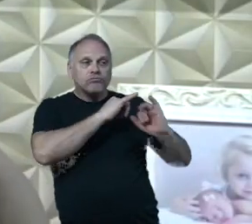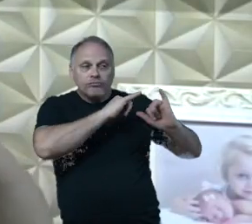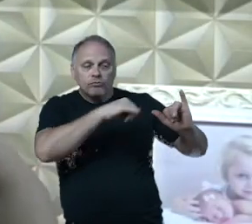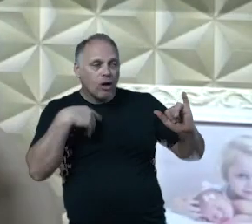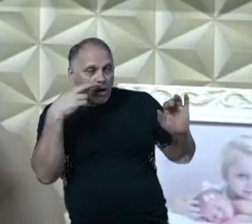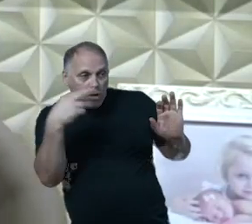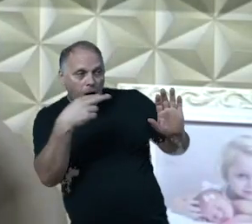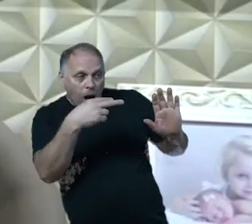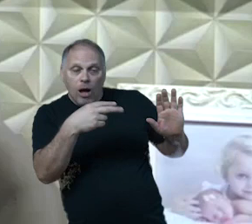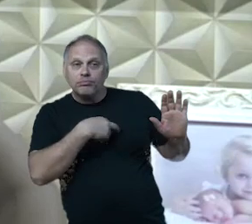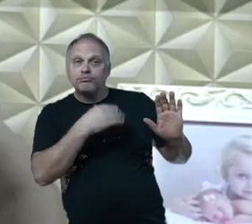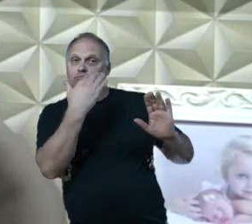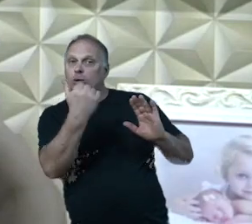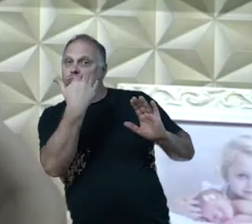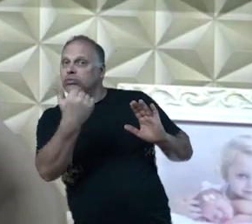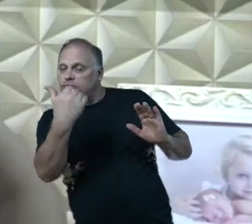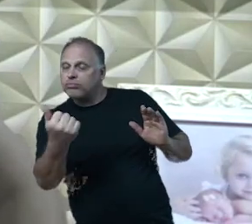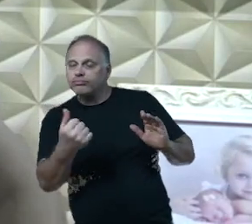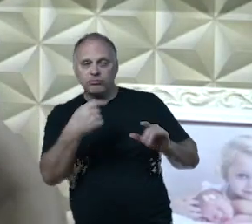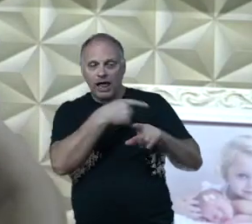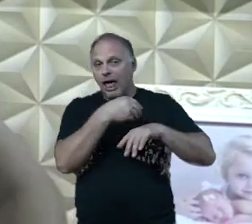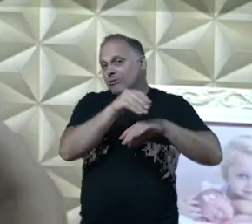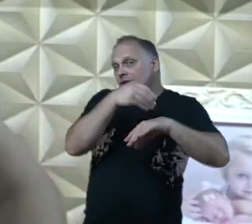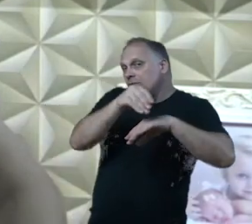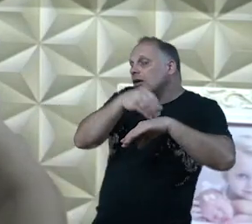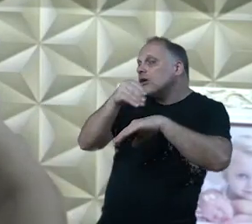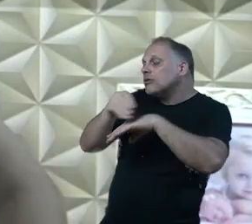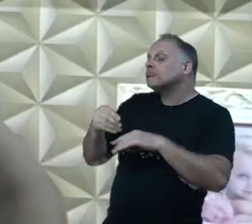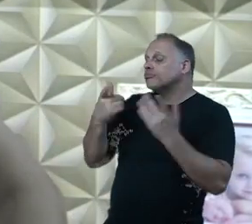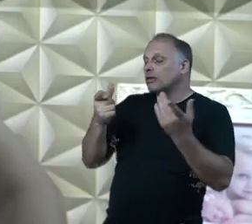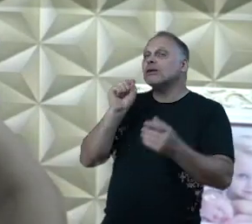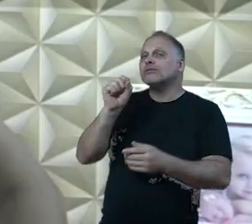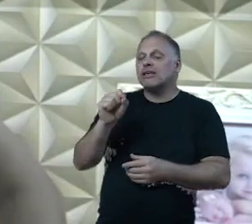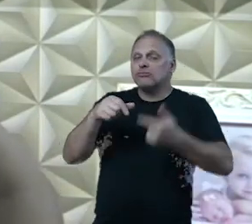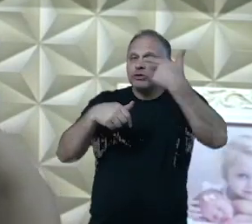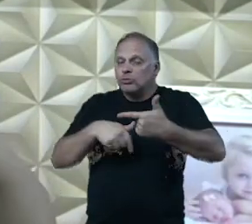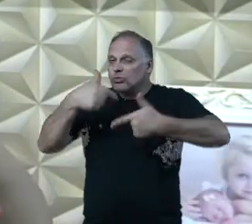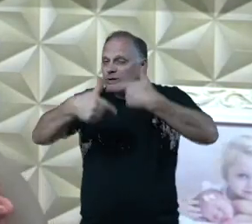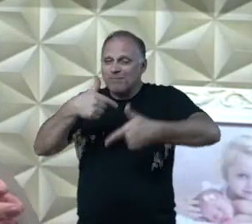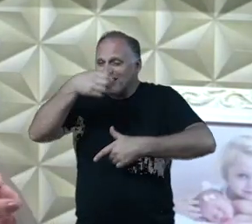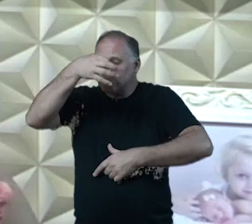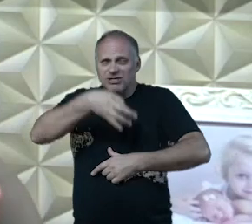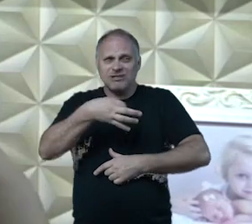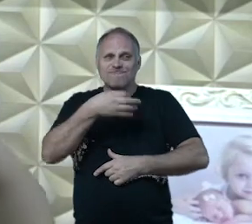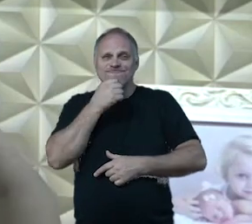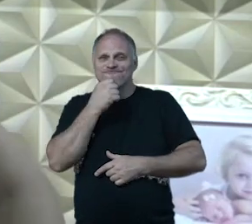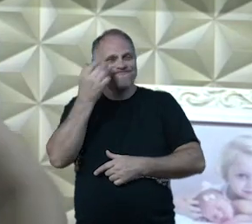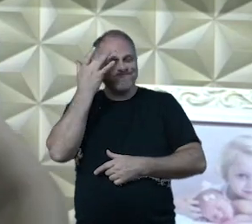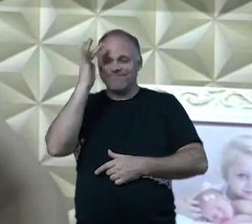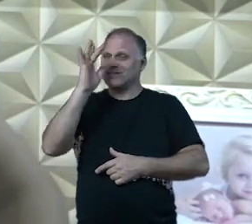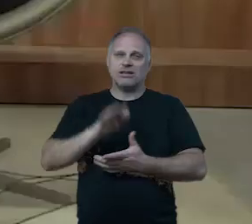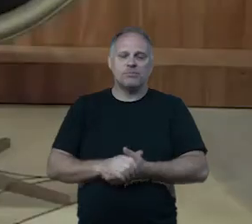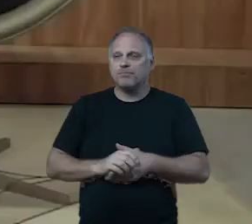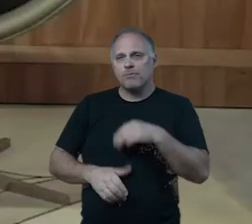outra. Eu tinha uma amiga também que me indicava bastante. Então, foi... Mas, assim, exatamente quem foi o segundo? Natália,